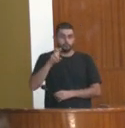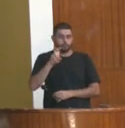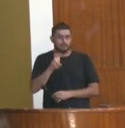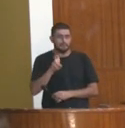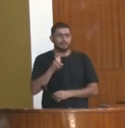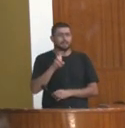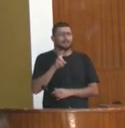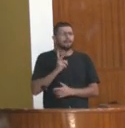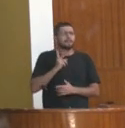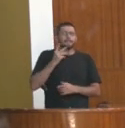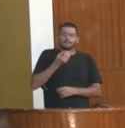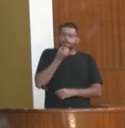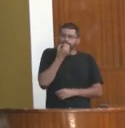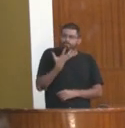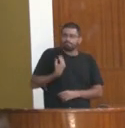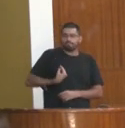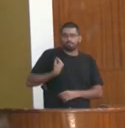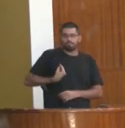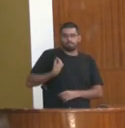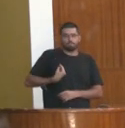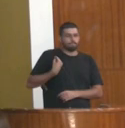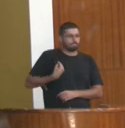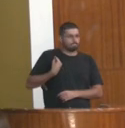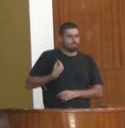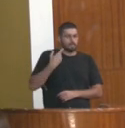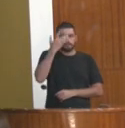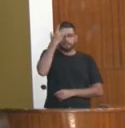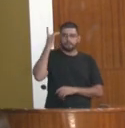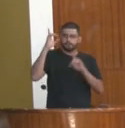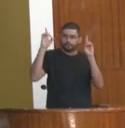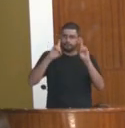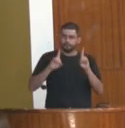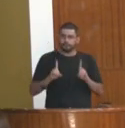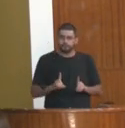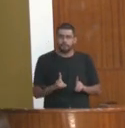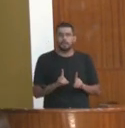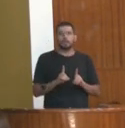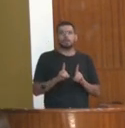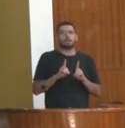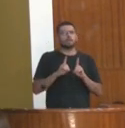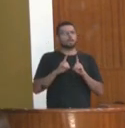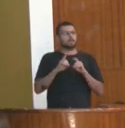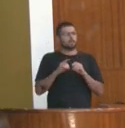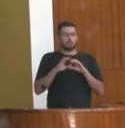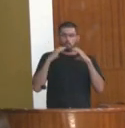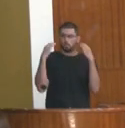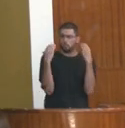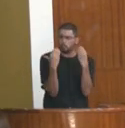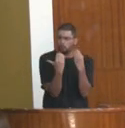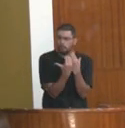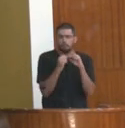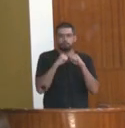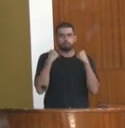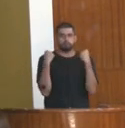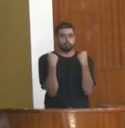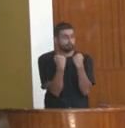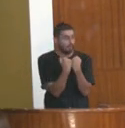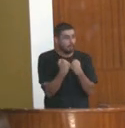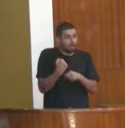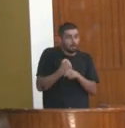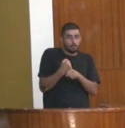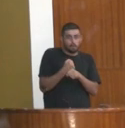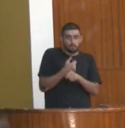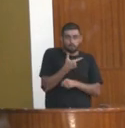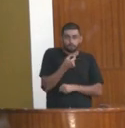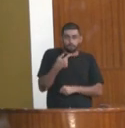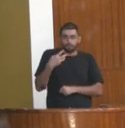bastante atuantes nas atividades da pessoa com deficiência, com audiência pública, seminário, congresso. Só esse ano fizemos cerca